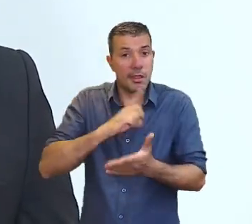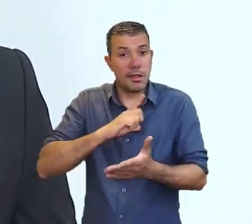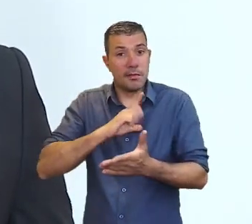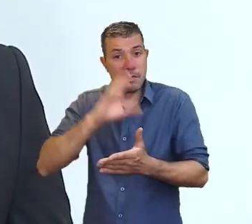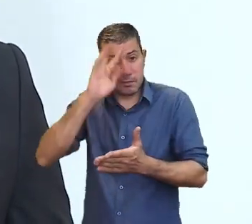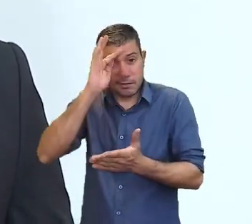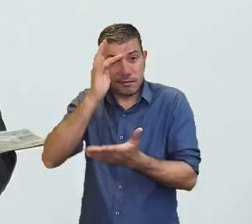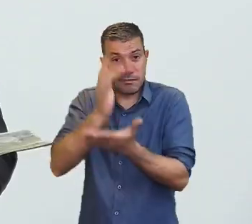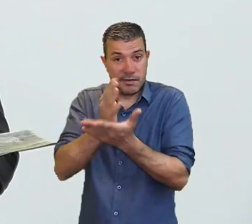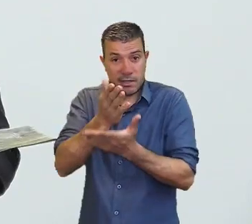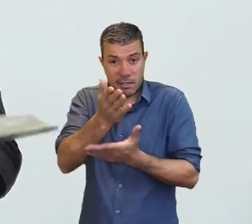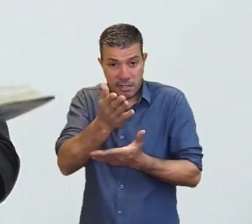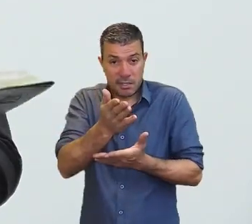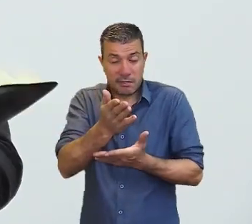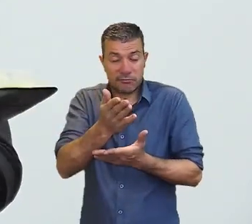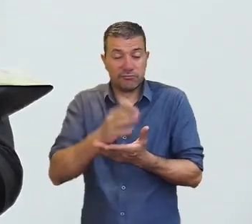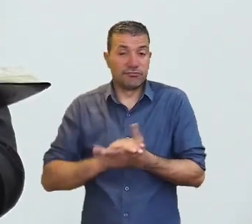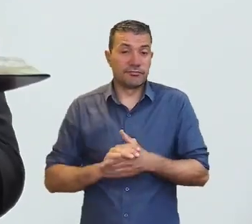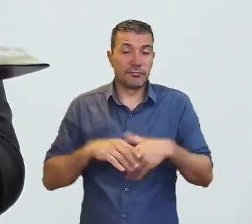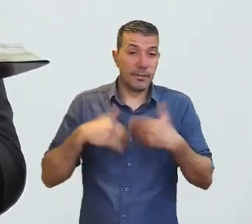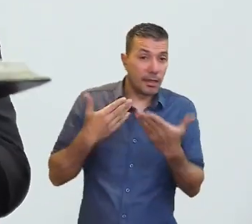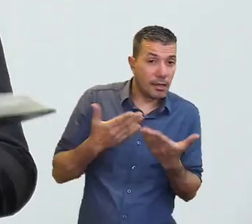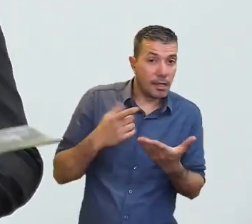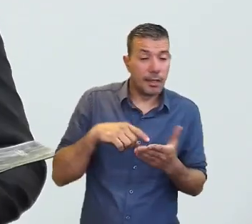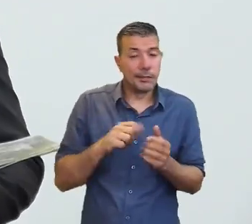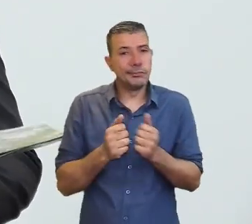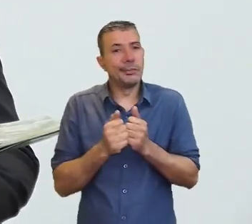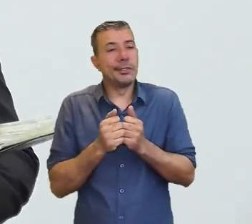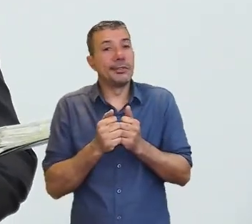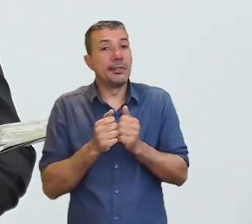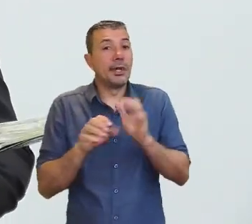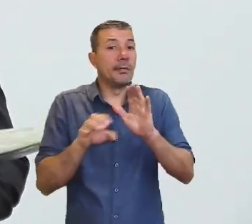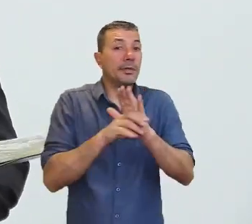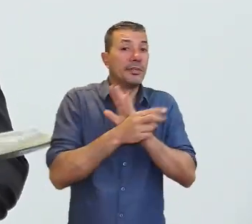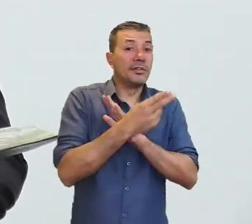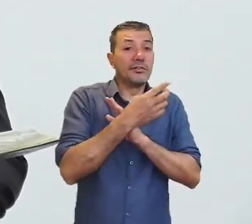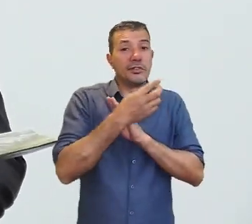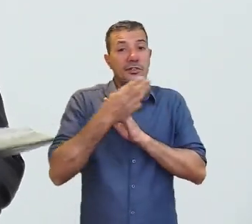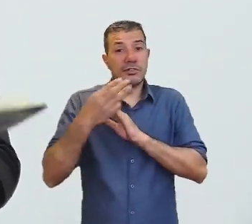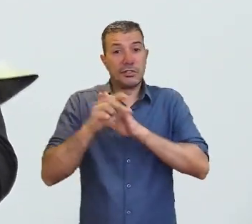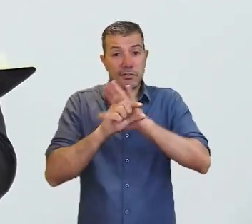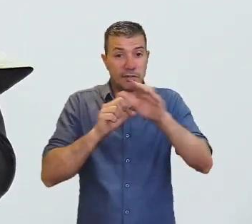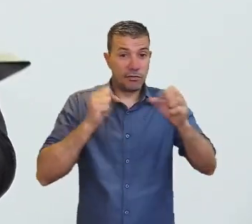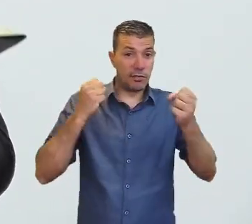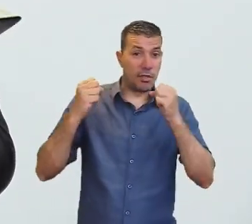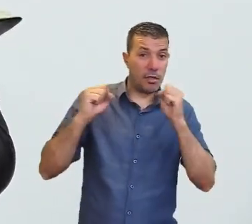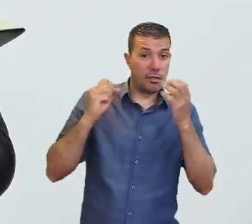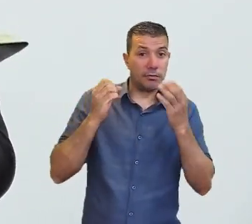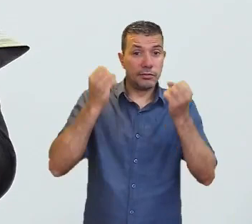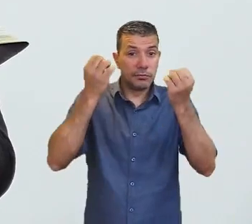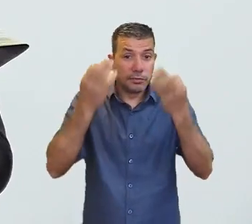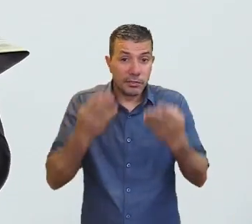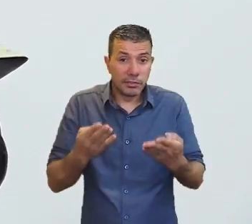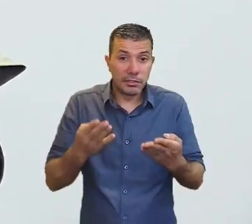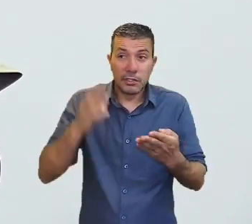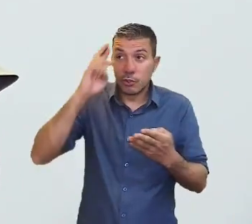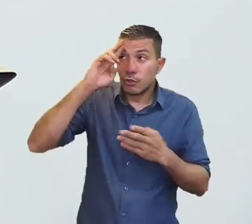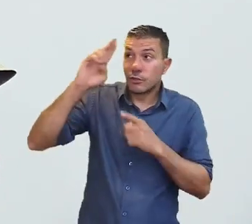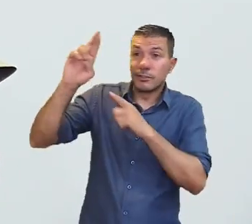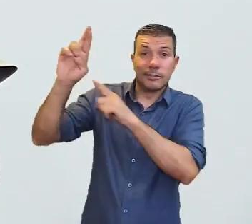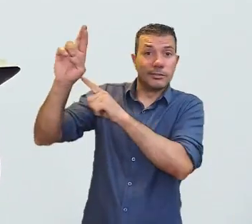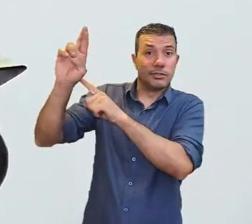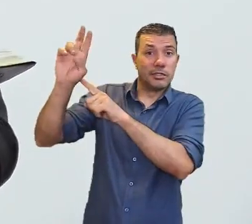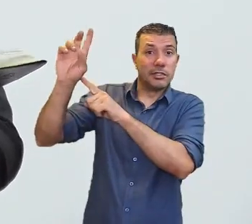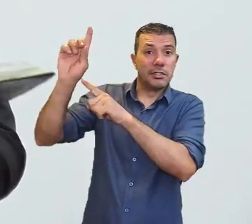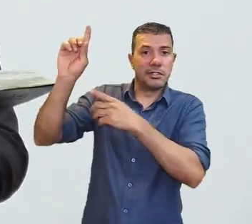sua fidelidade. Bem pertinho de nós aqui, no capítulo 23 do livro de Salmo, a Bíblia diz assim: o Senhor